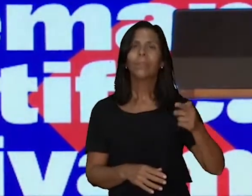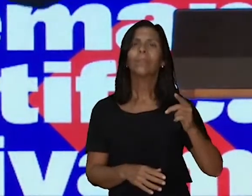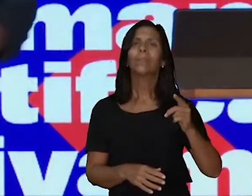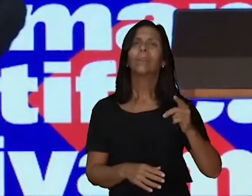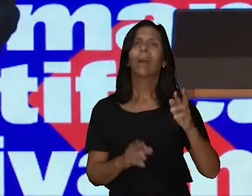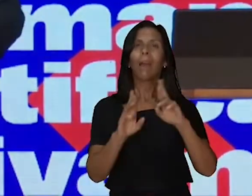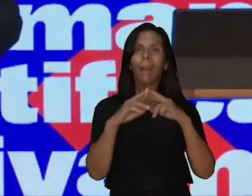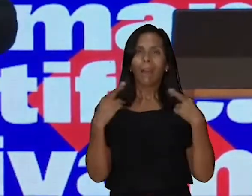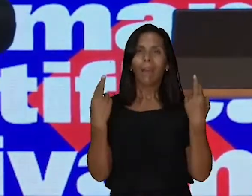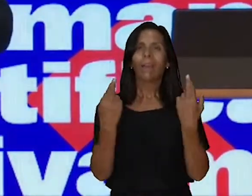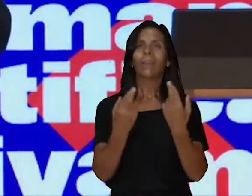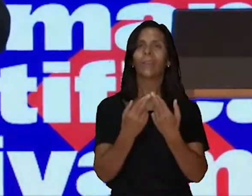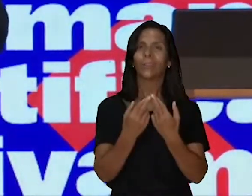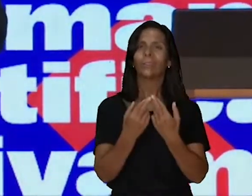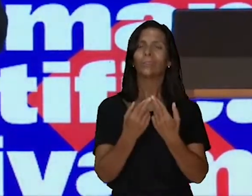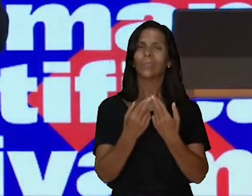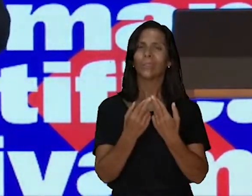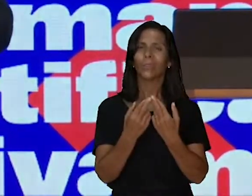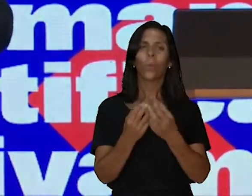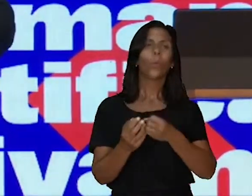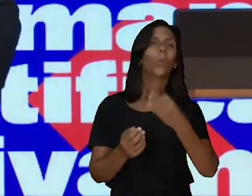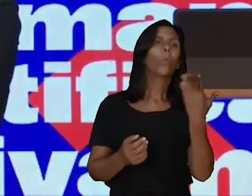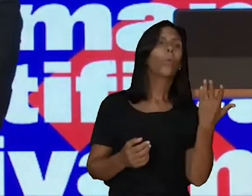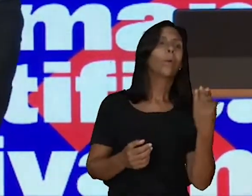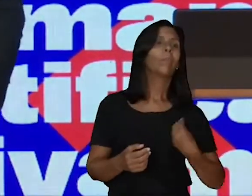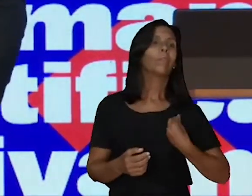passada. Levante a mão. Vocês receberam do Senhor?